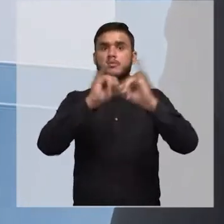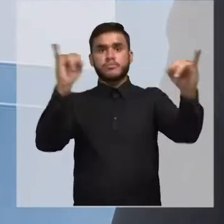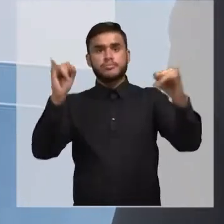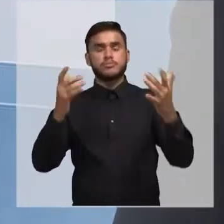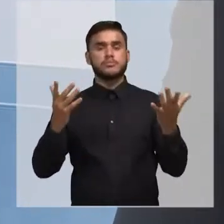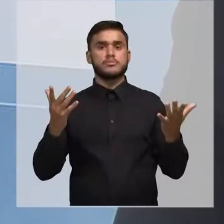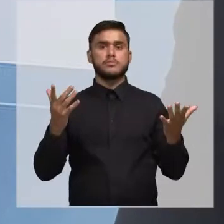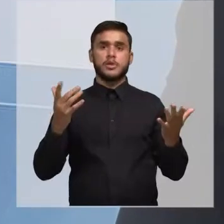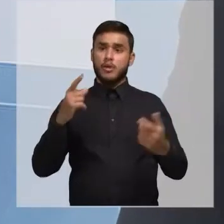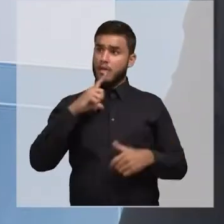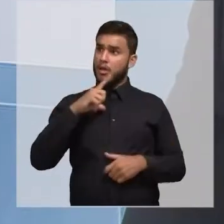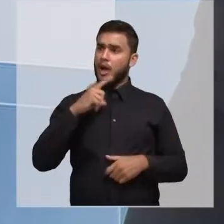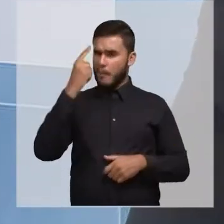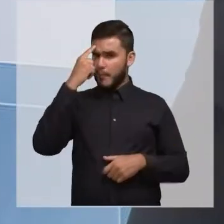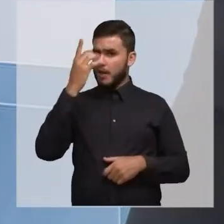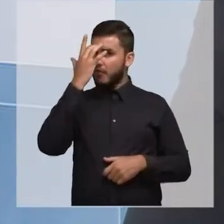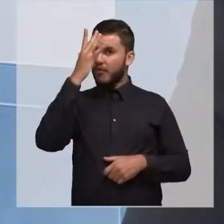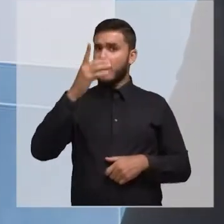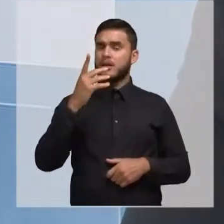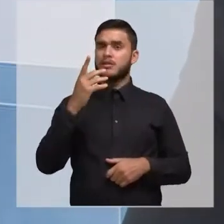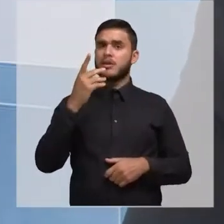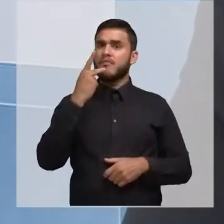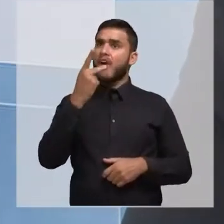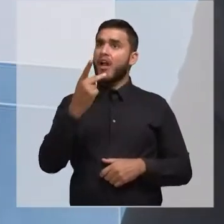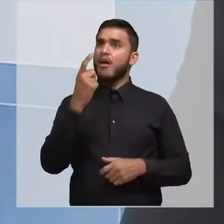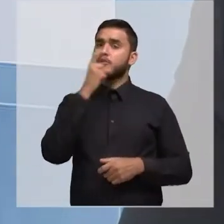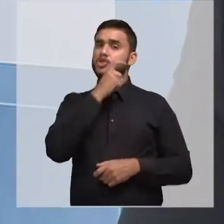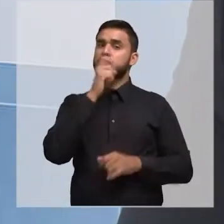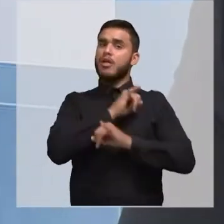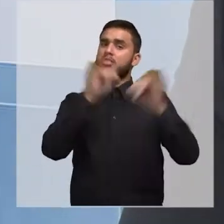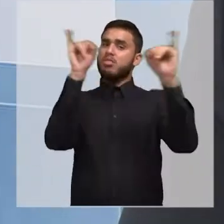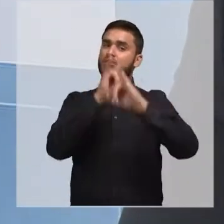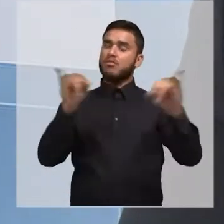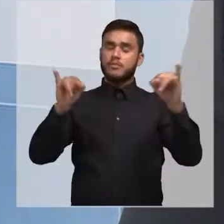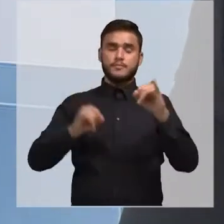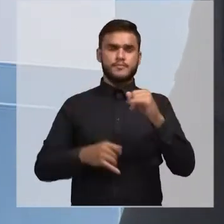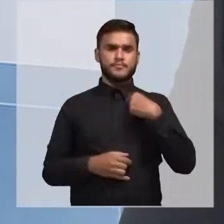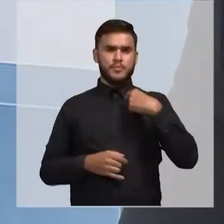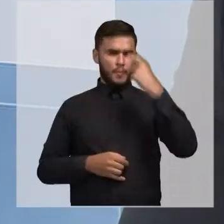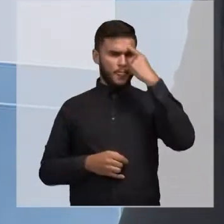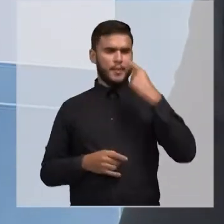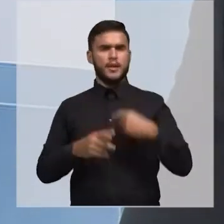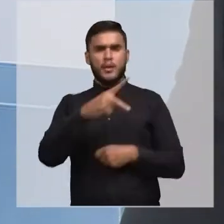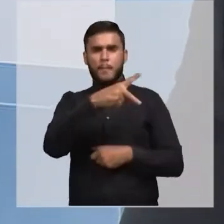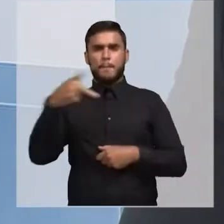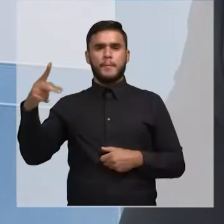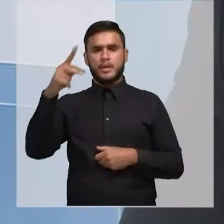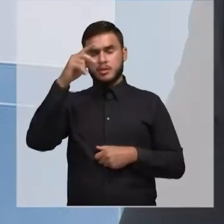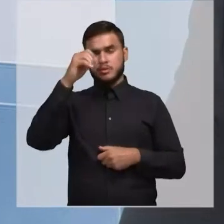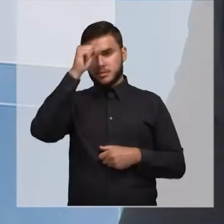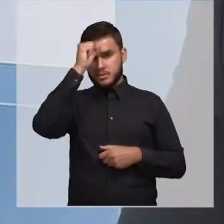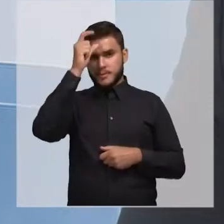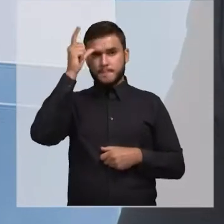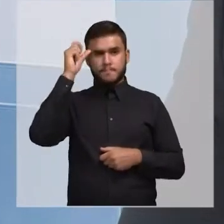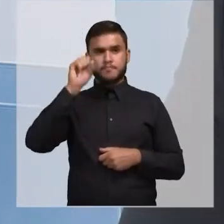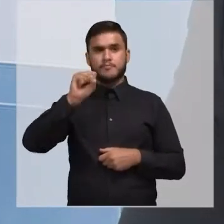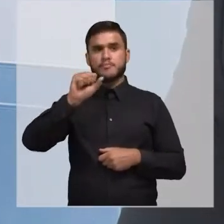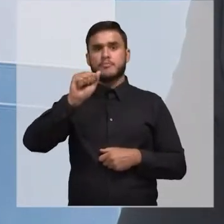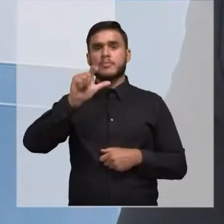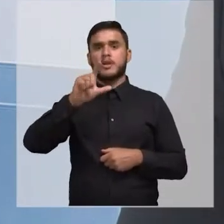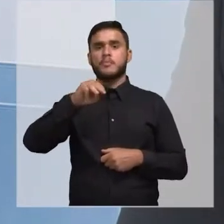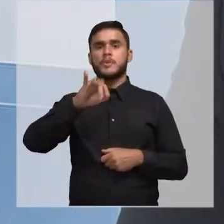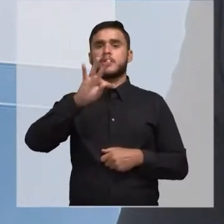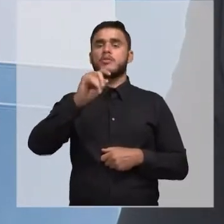gente tem essa responsabilidade e temos a obrigação de desmentir essa mentira. Colocaram como se o presidente Salmito fosse o responsável pela